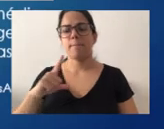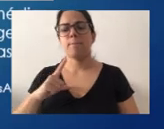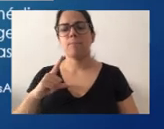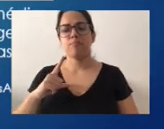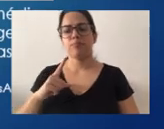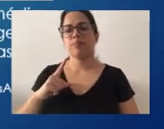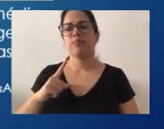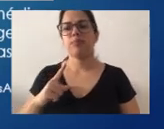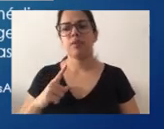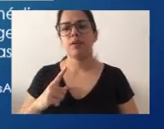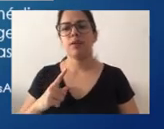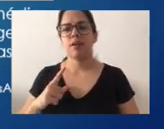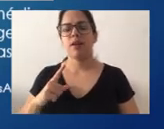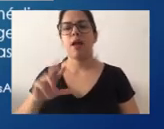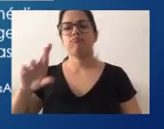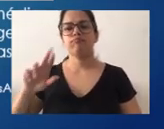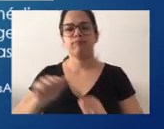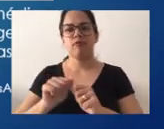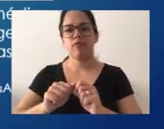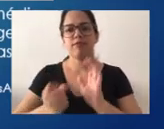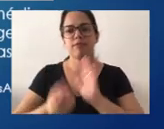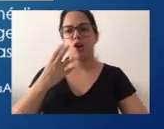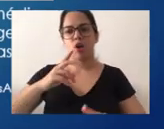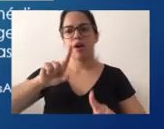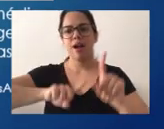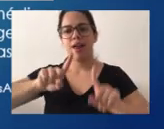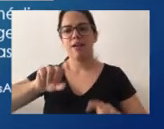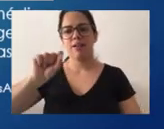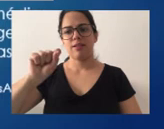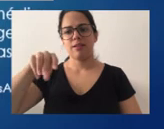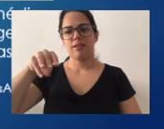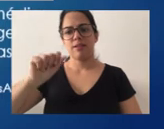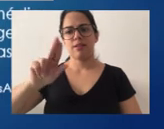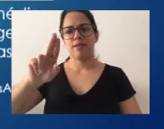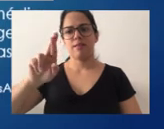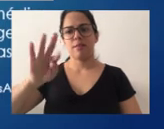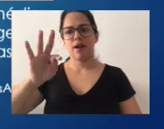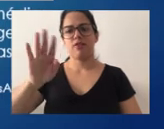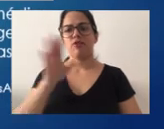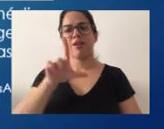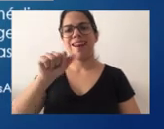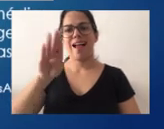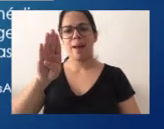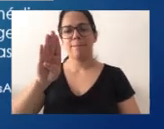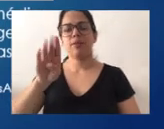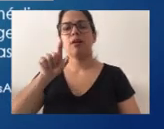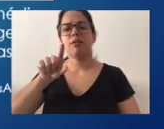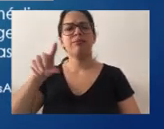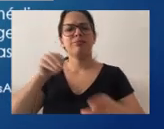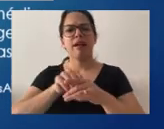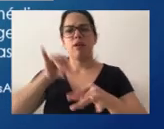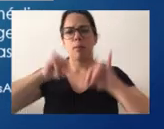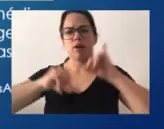gente vê os agentes físicos, né, eles estão aqui em destaque, né, o maior estando